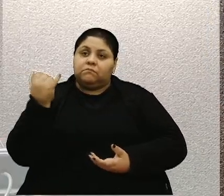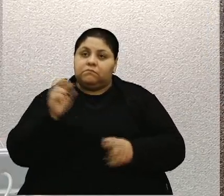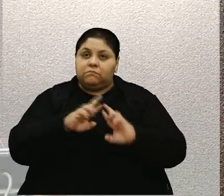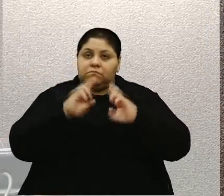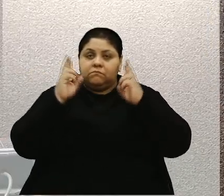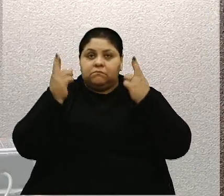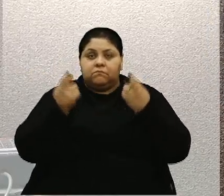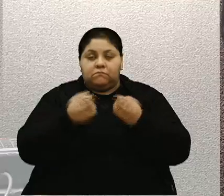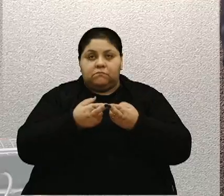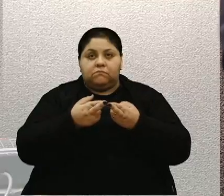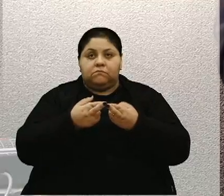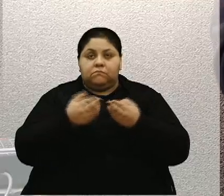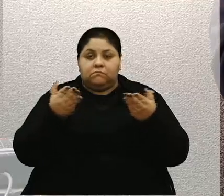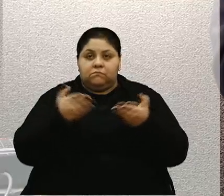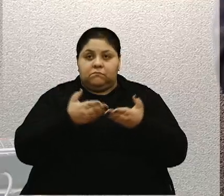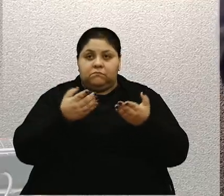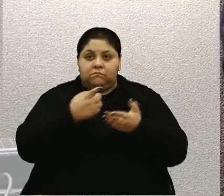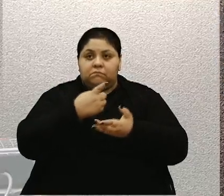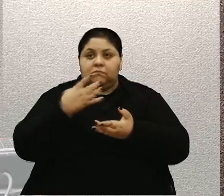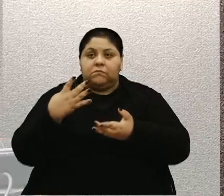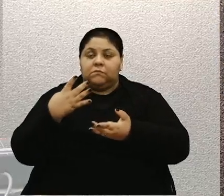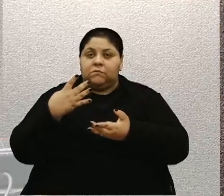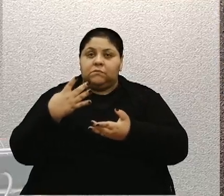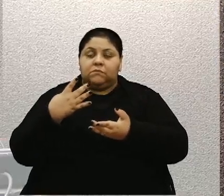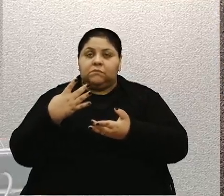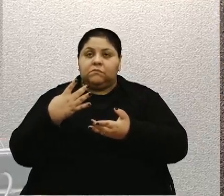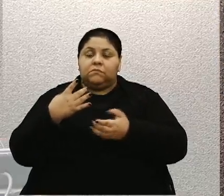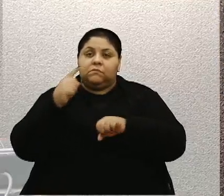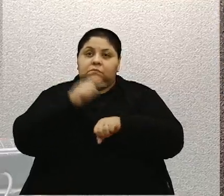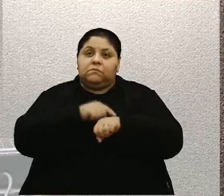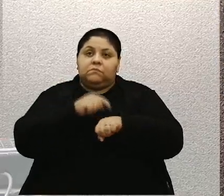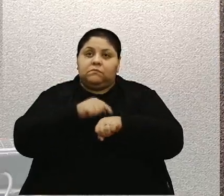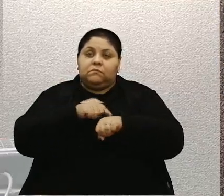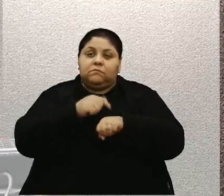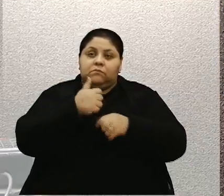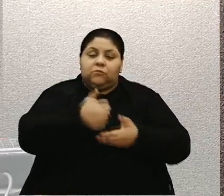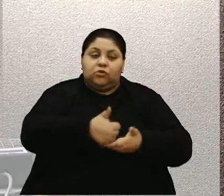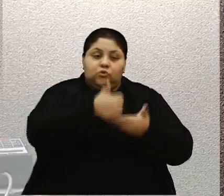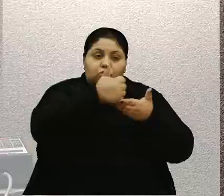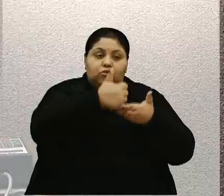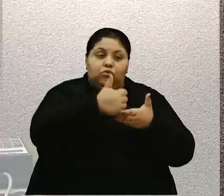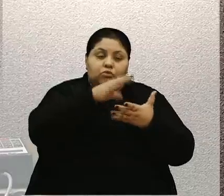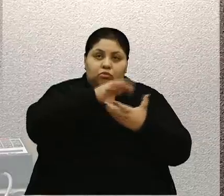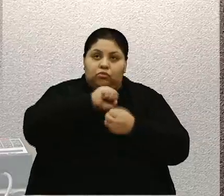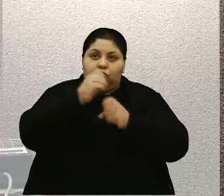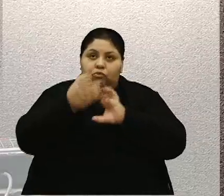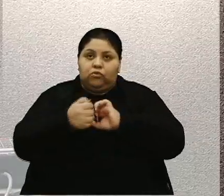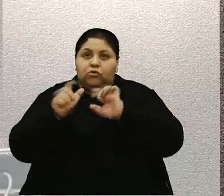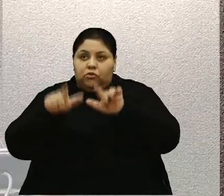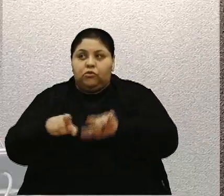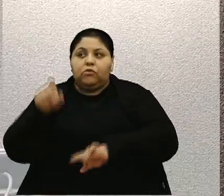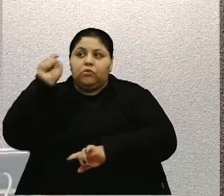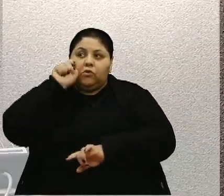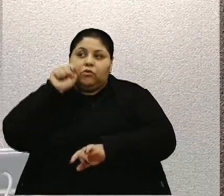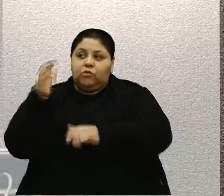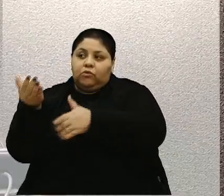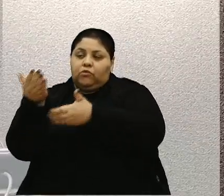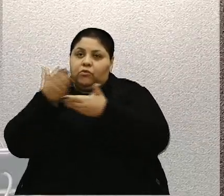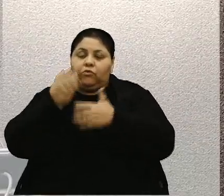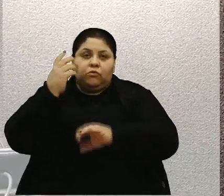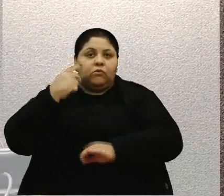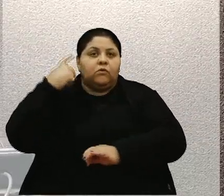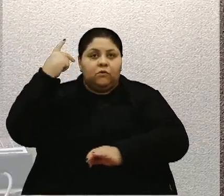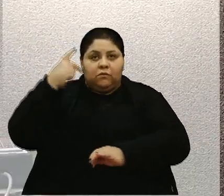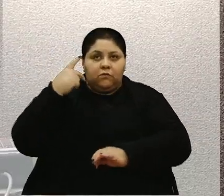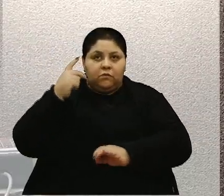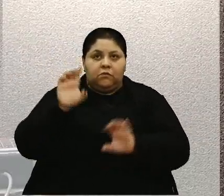que nós vamos ter agora às 14 horas também à Frente Parlamentar do Artesanato, aqui na sala GNPTF, convidando os colegas vereadores